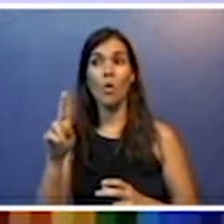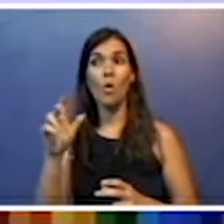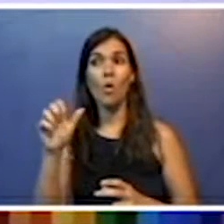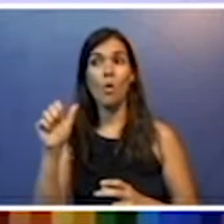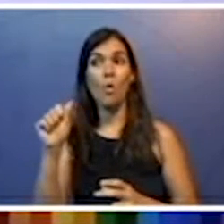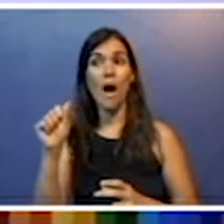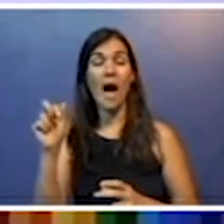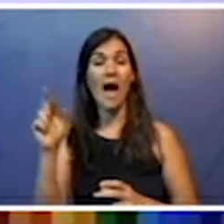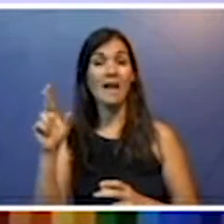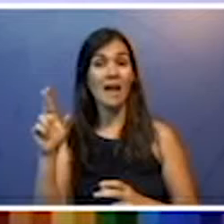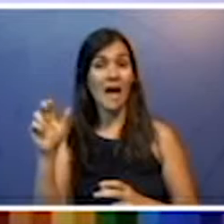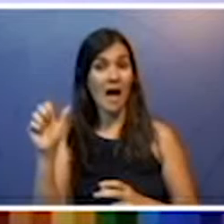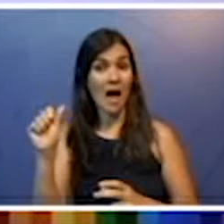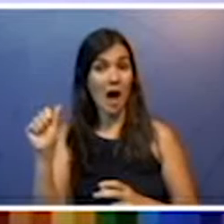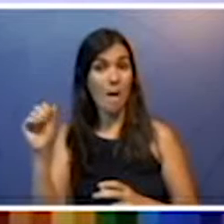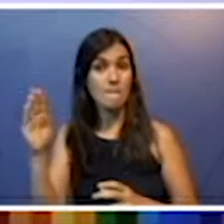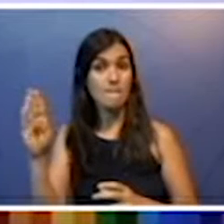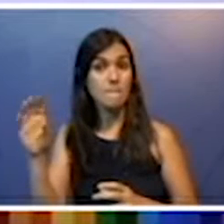Guarabobô,